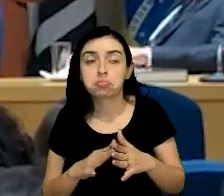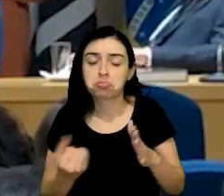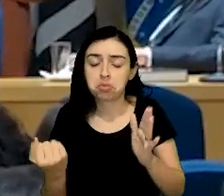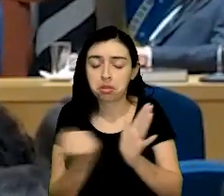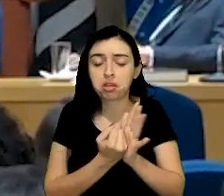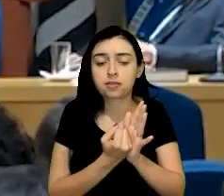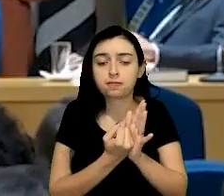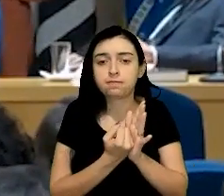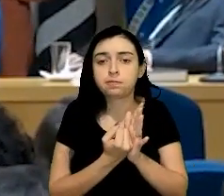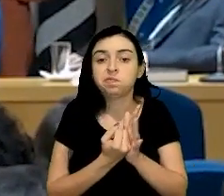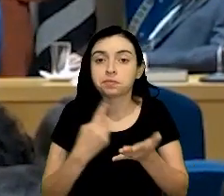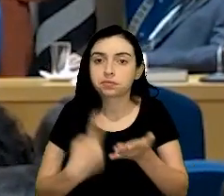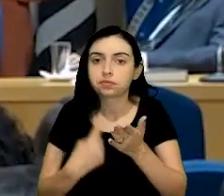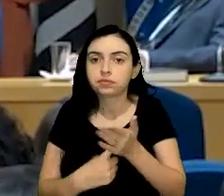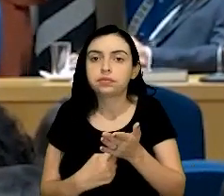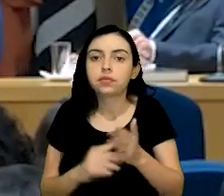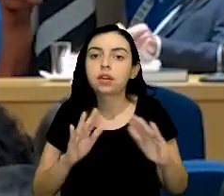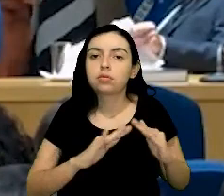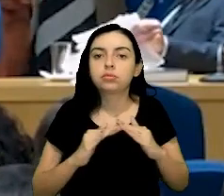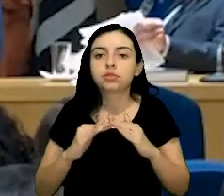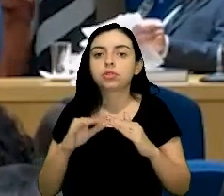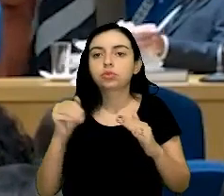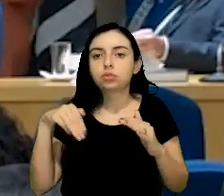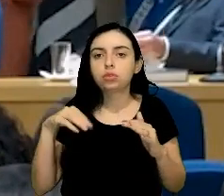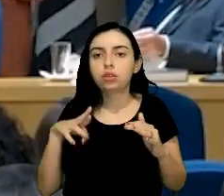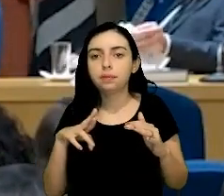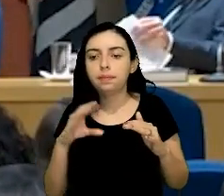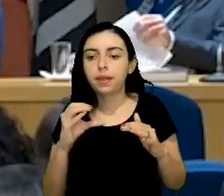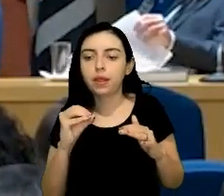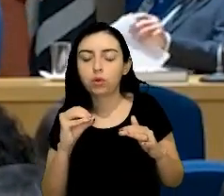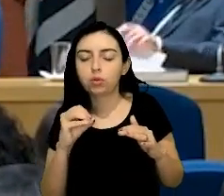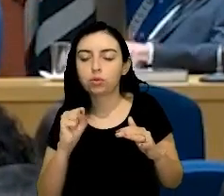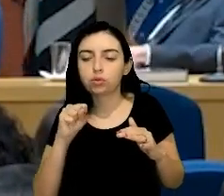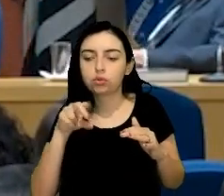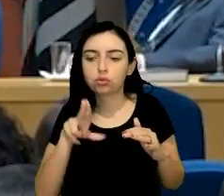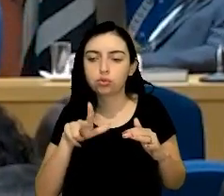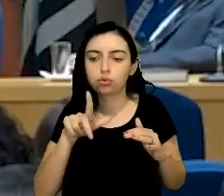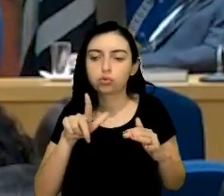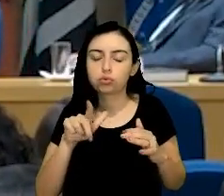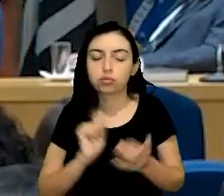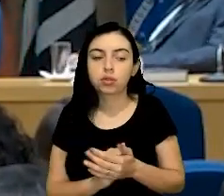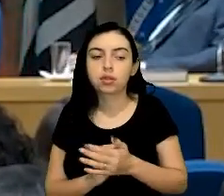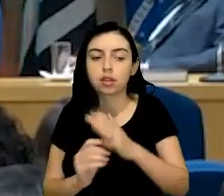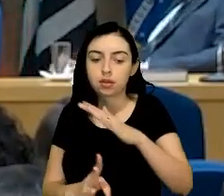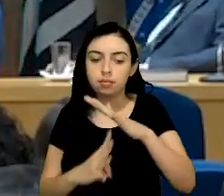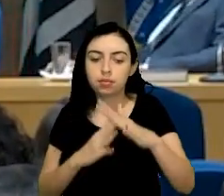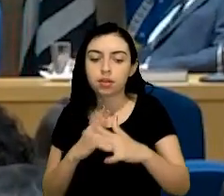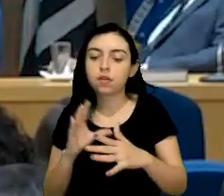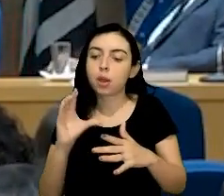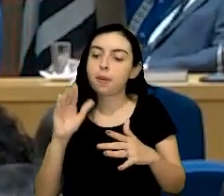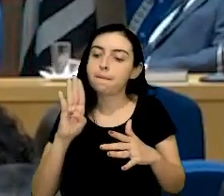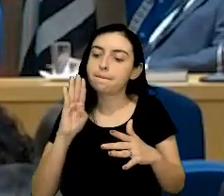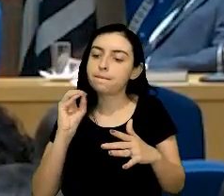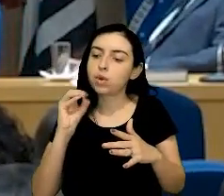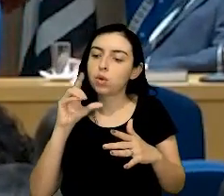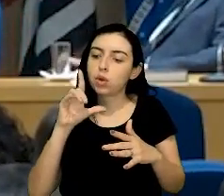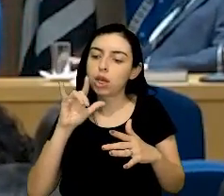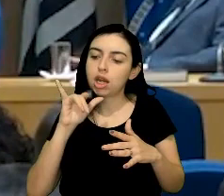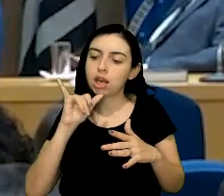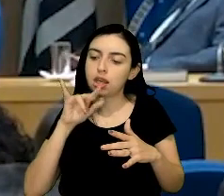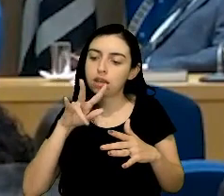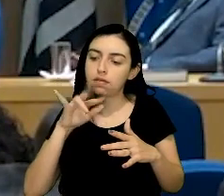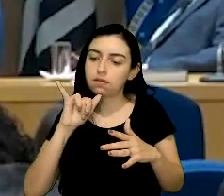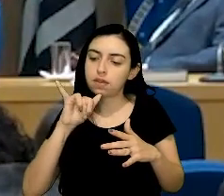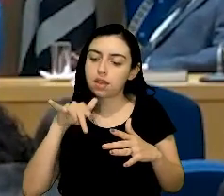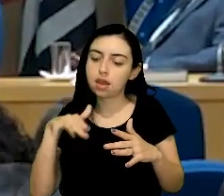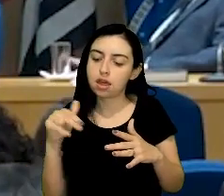de residência do Mercosul, e particularmente a migração boliviana. Então, por que a questão da